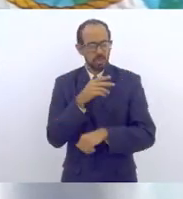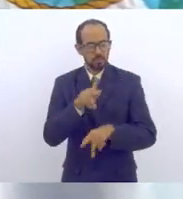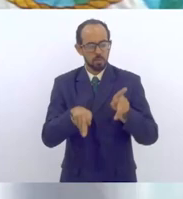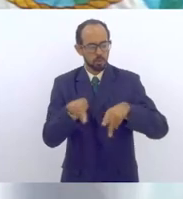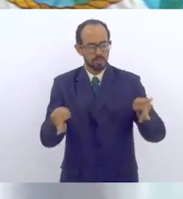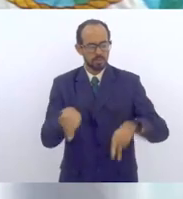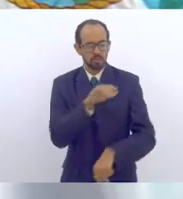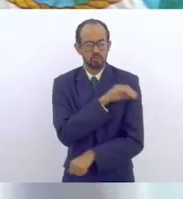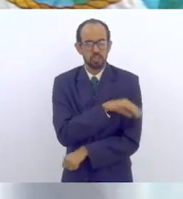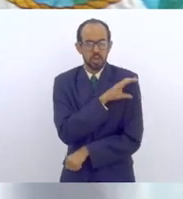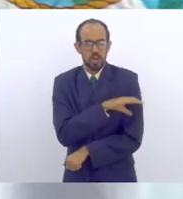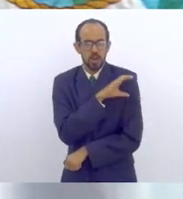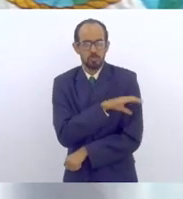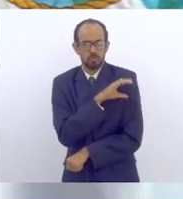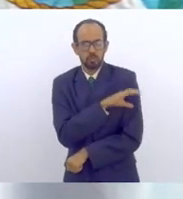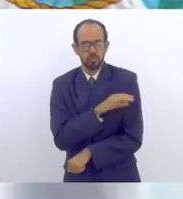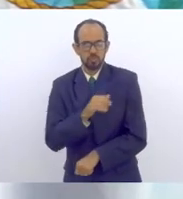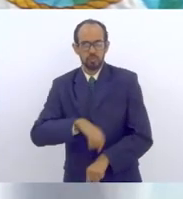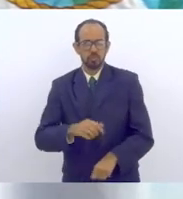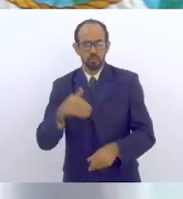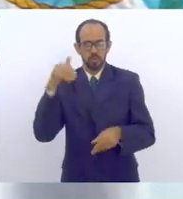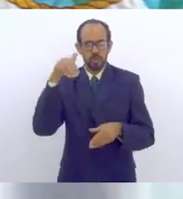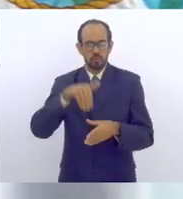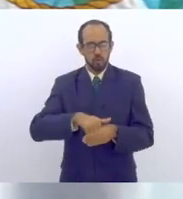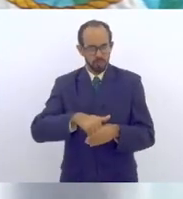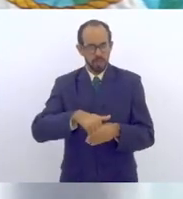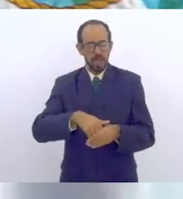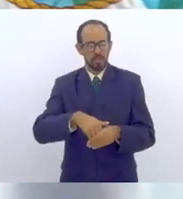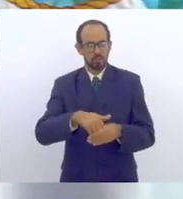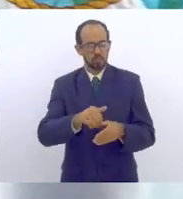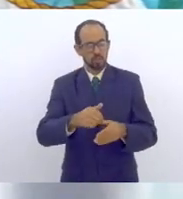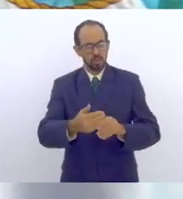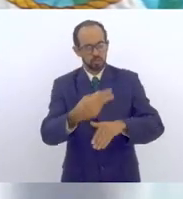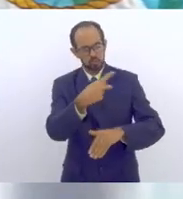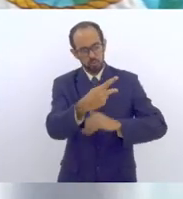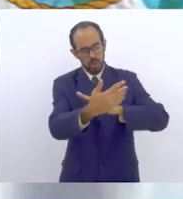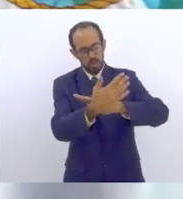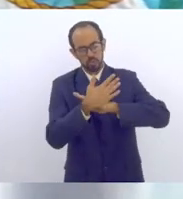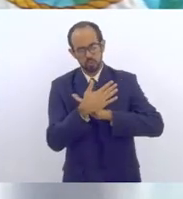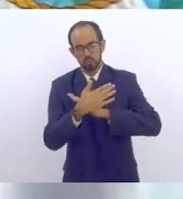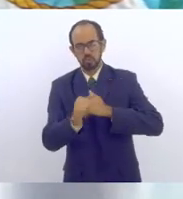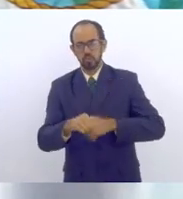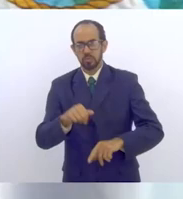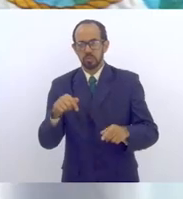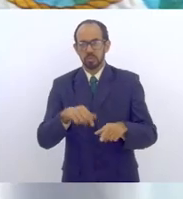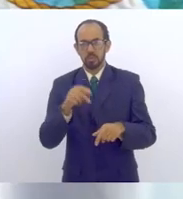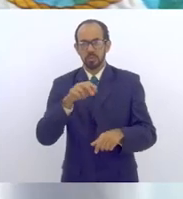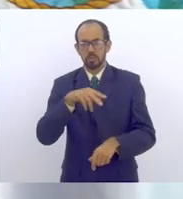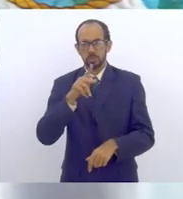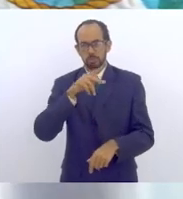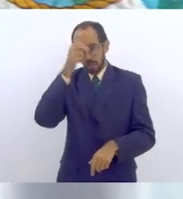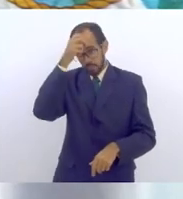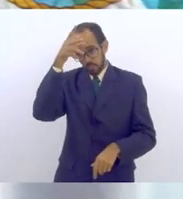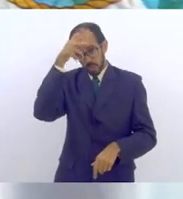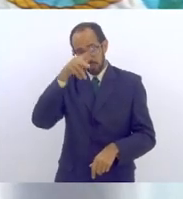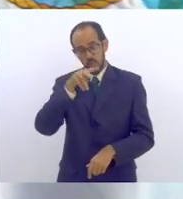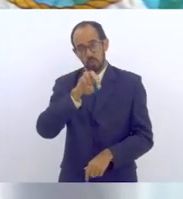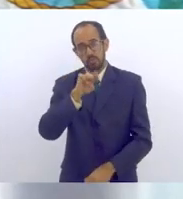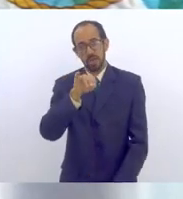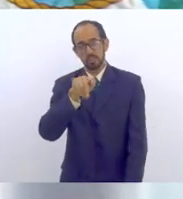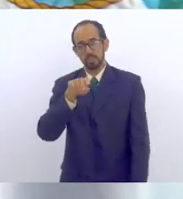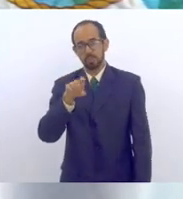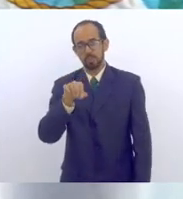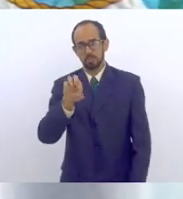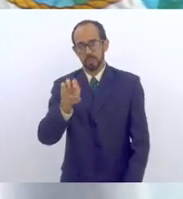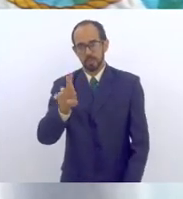gratidão que eu tenho por ter sido votado em Campos com a sua ajuda ajuda do prefeito Vladimir também muito obrigado a todos e